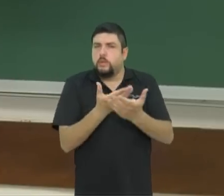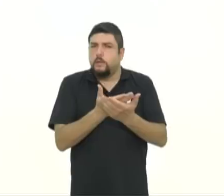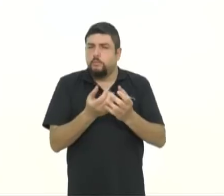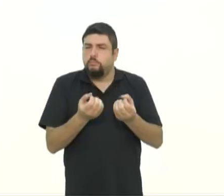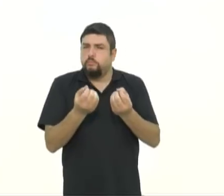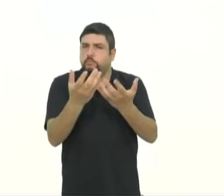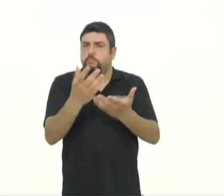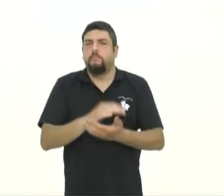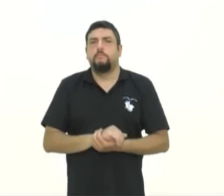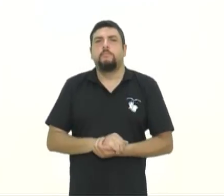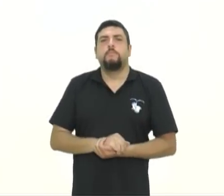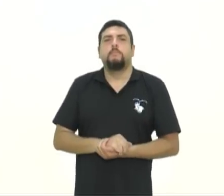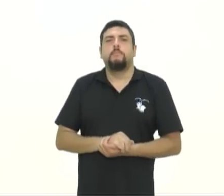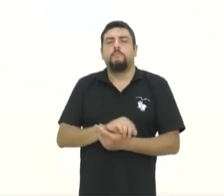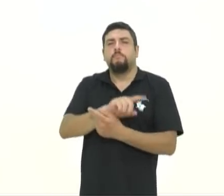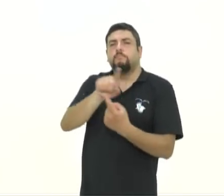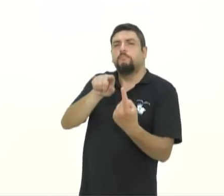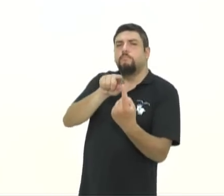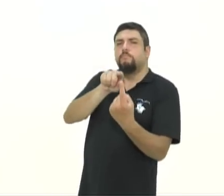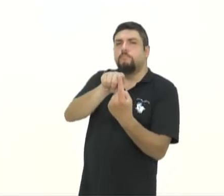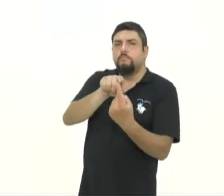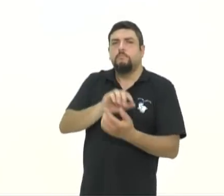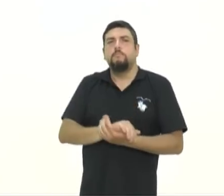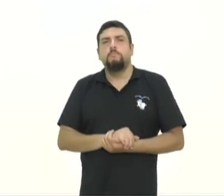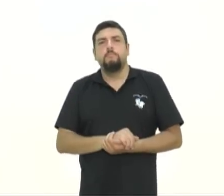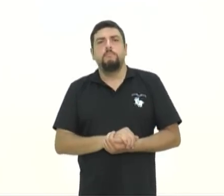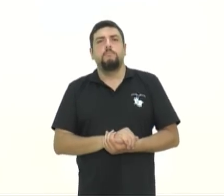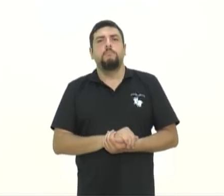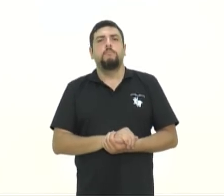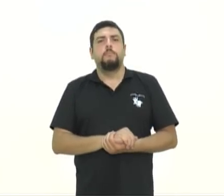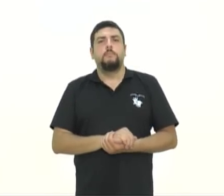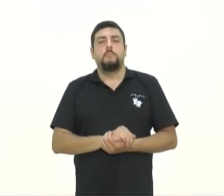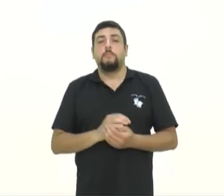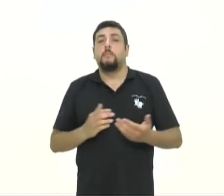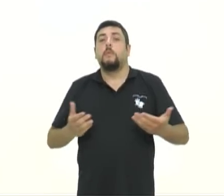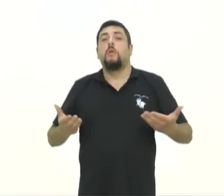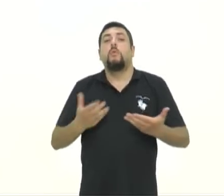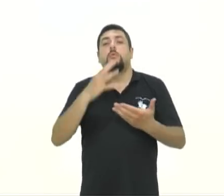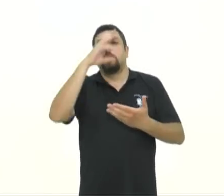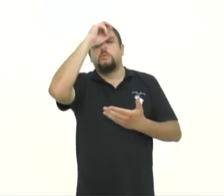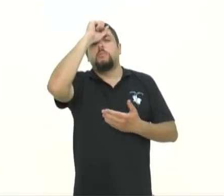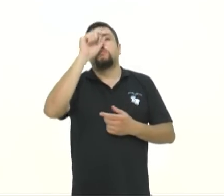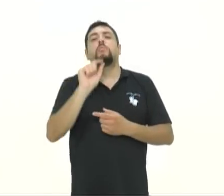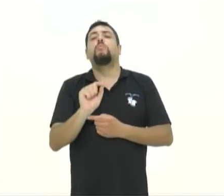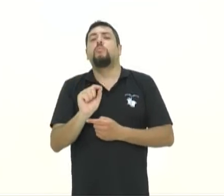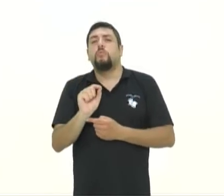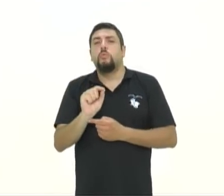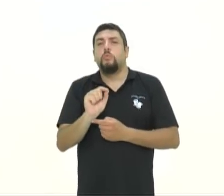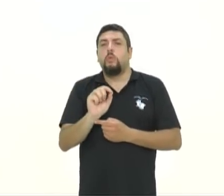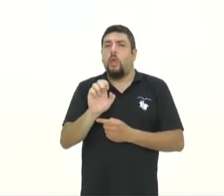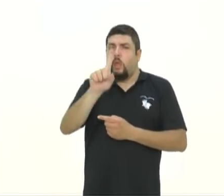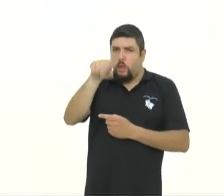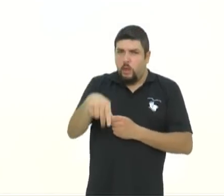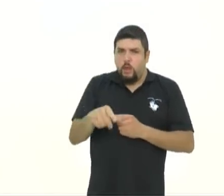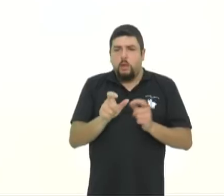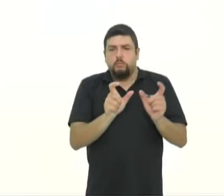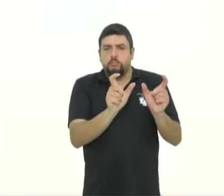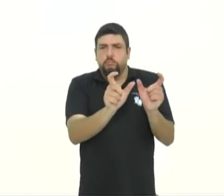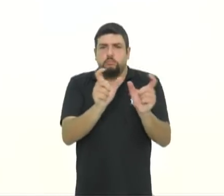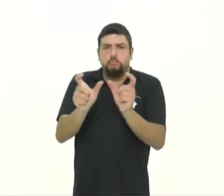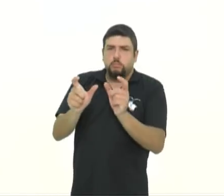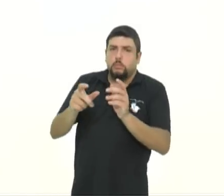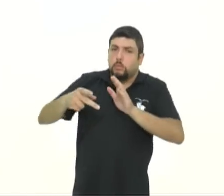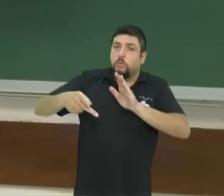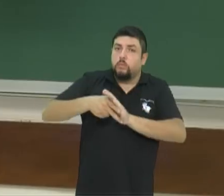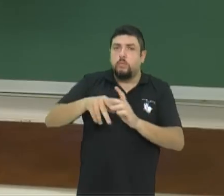lá os nossos objetivos, vamos ler aqui comigo. Então, a gente vai estudar um pouquinho sobre verbetes dentro da mitologia, né?